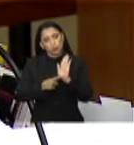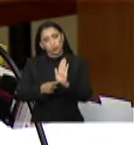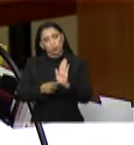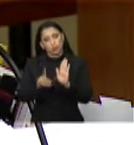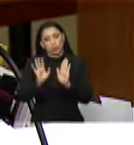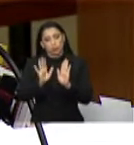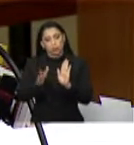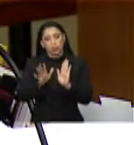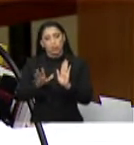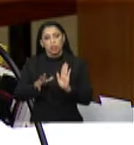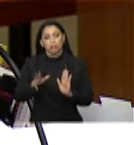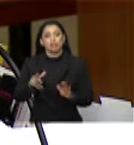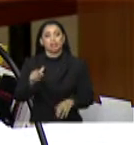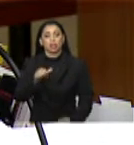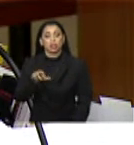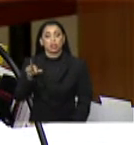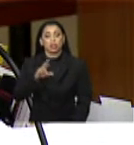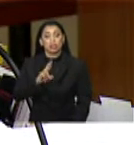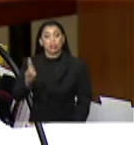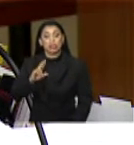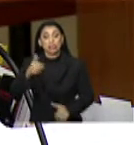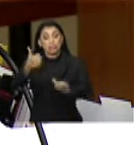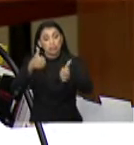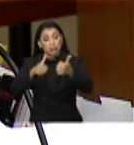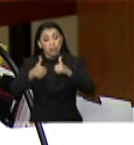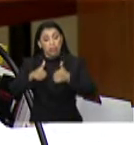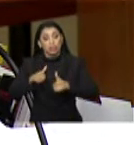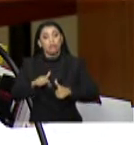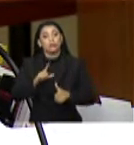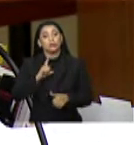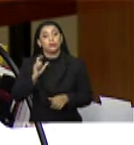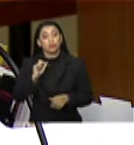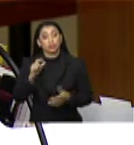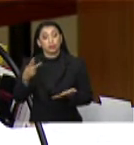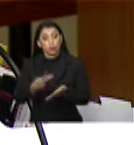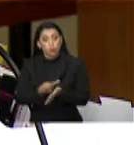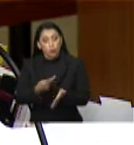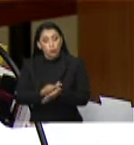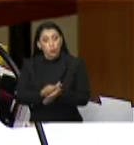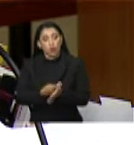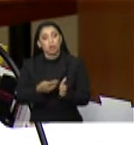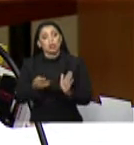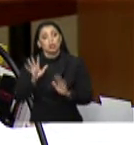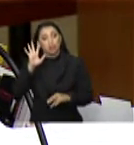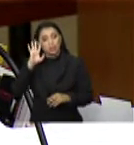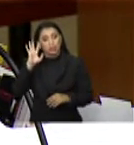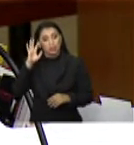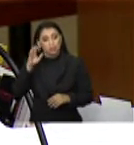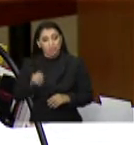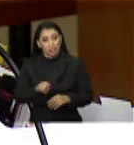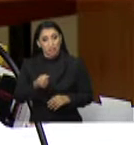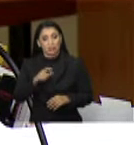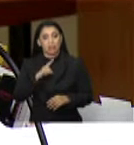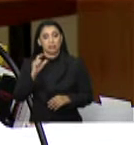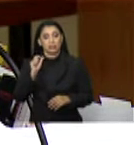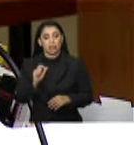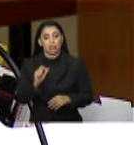autoriza ação esses Olha que se verifica realmente é o erro de fato a decisão